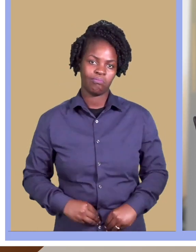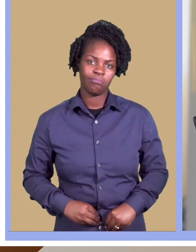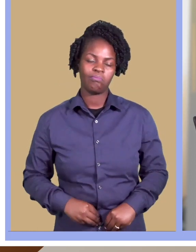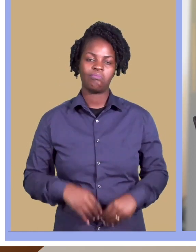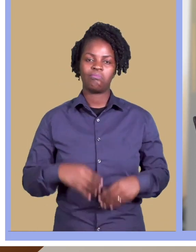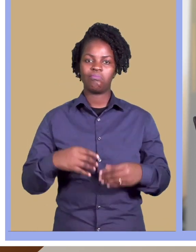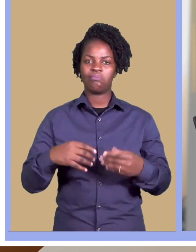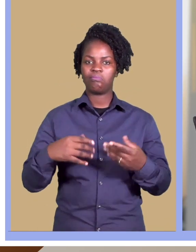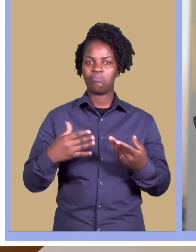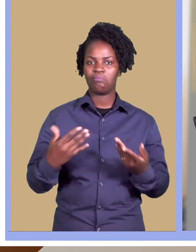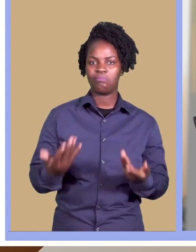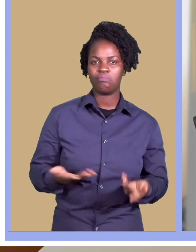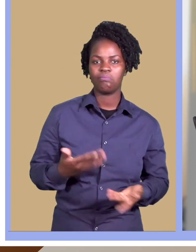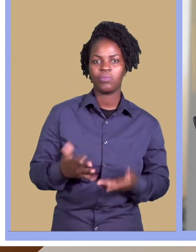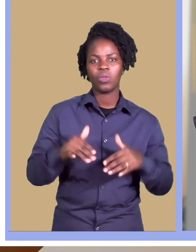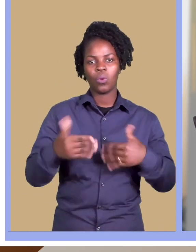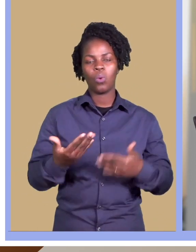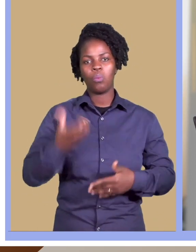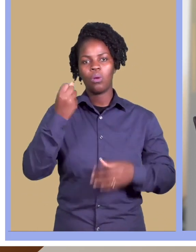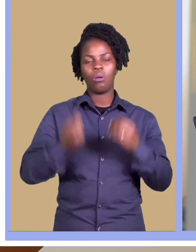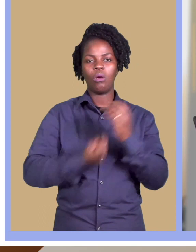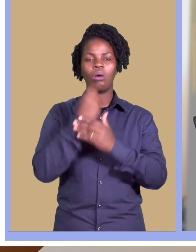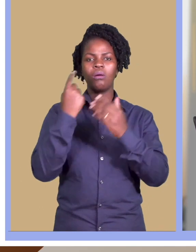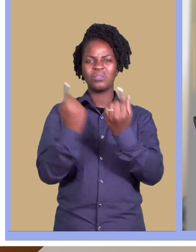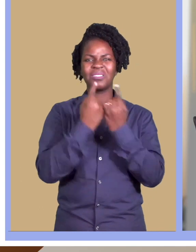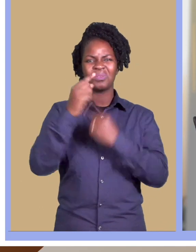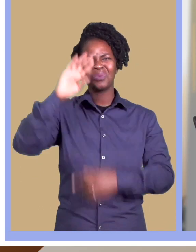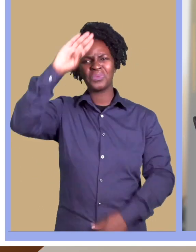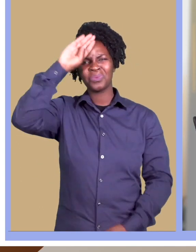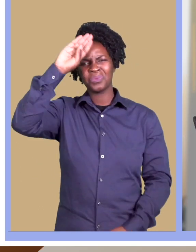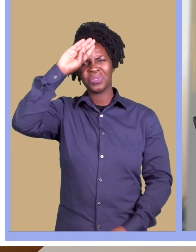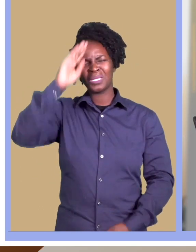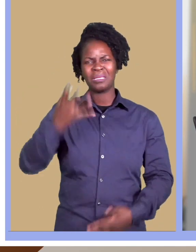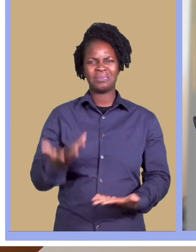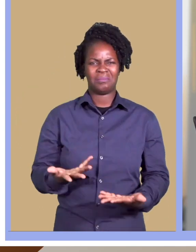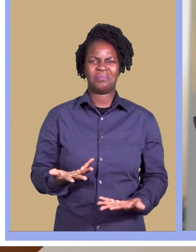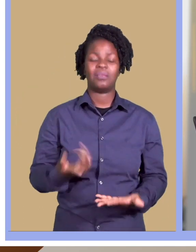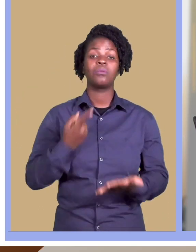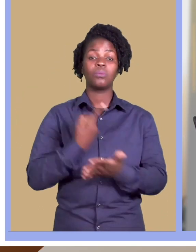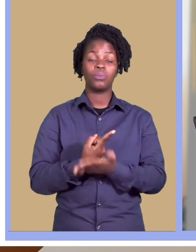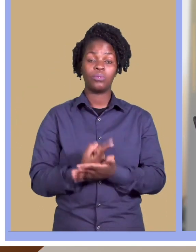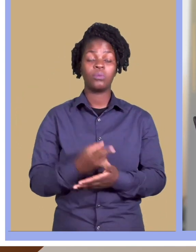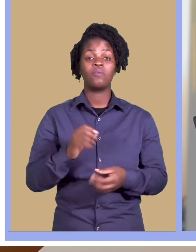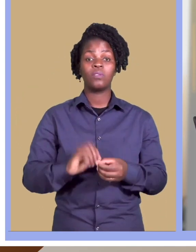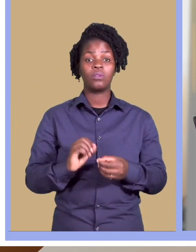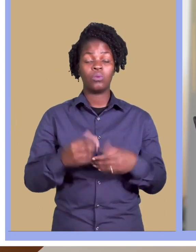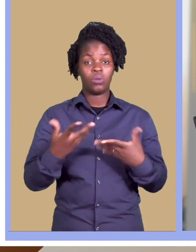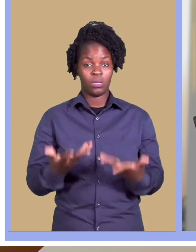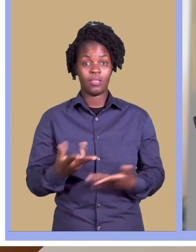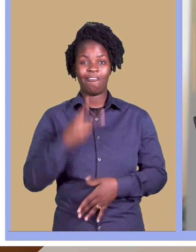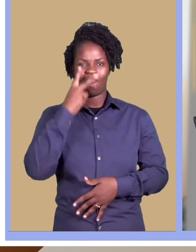aquelas doenças hídricas, né, naqueles espaços. É muito importante também olhar-se para